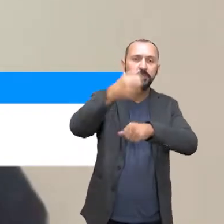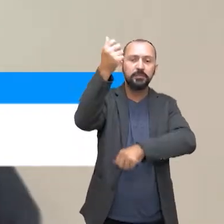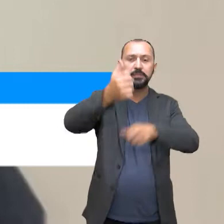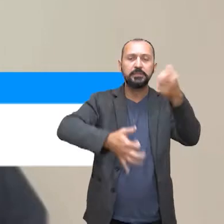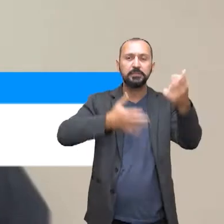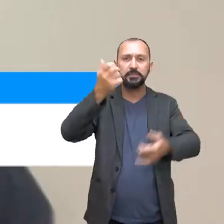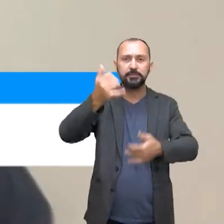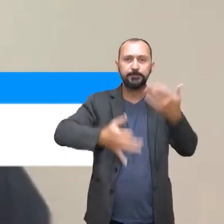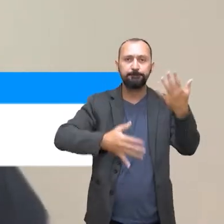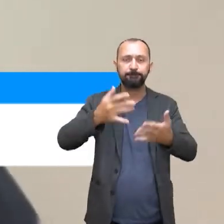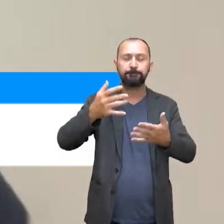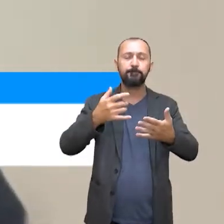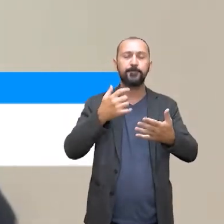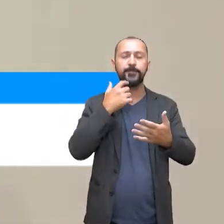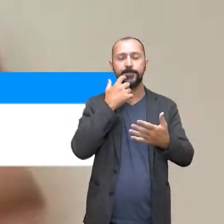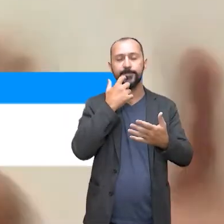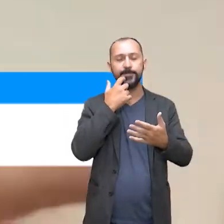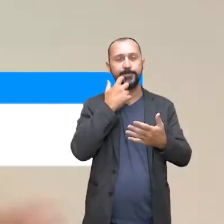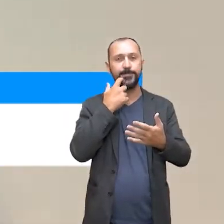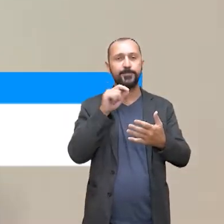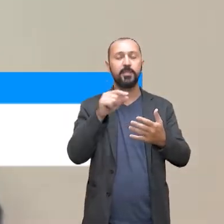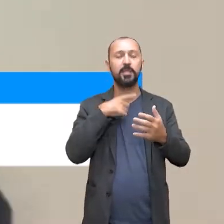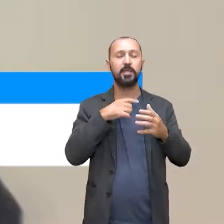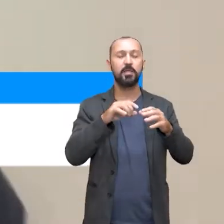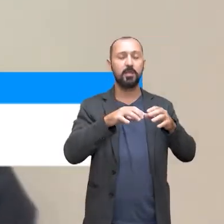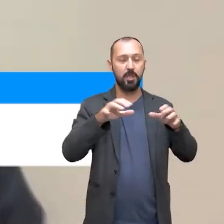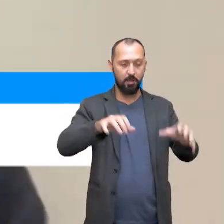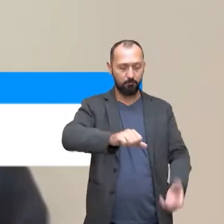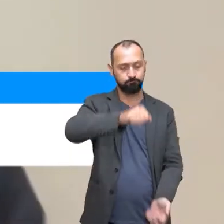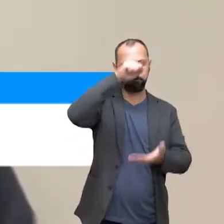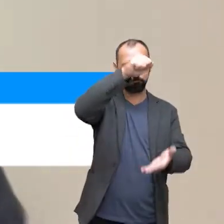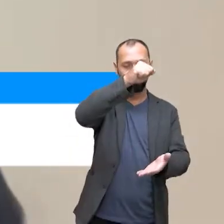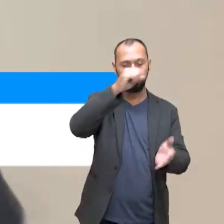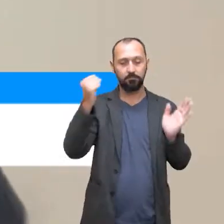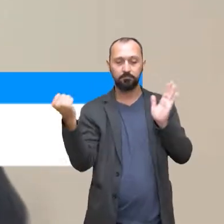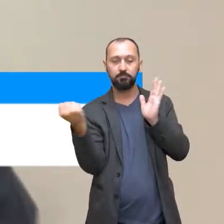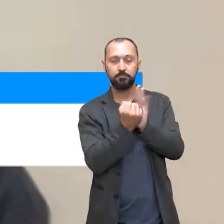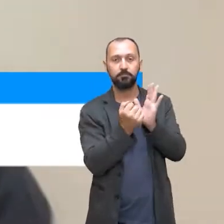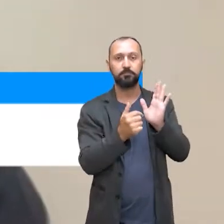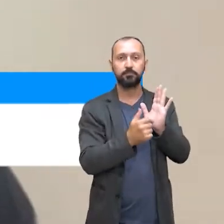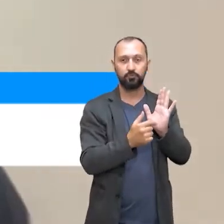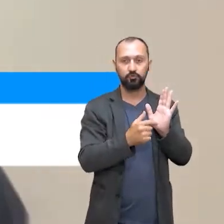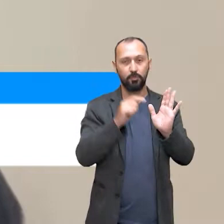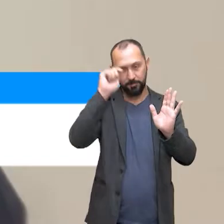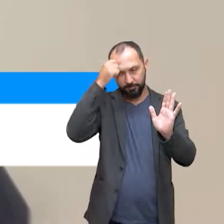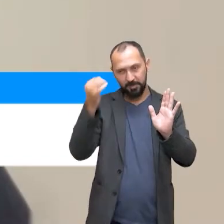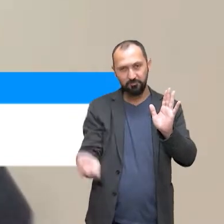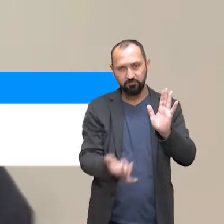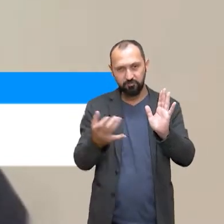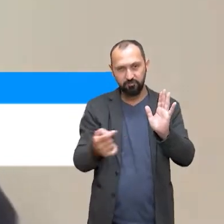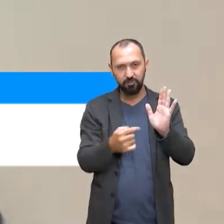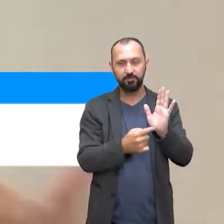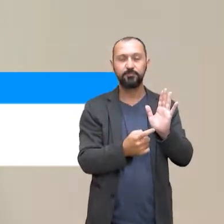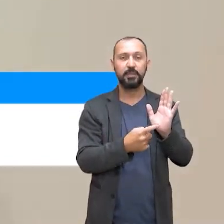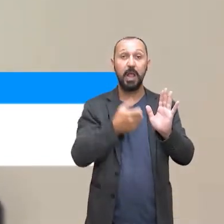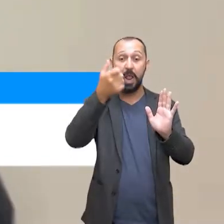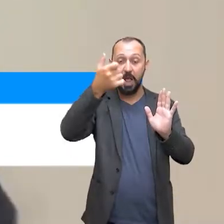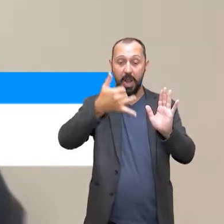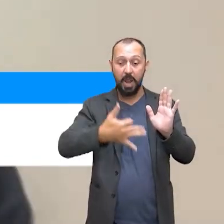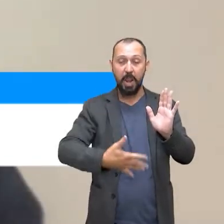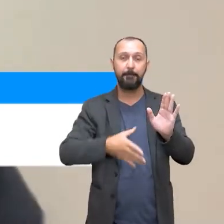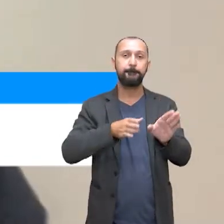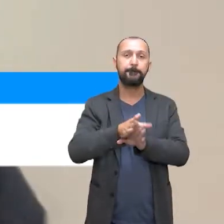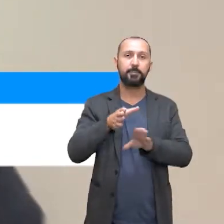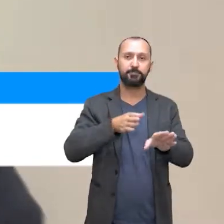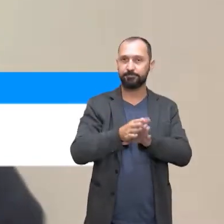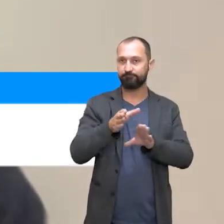população explicações e, estando no rótulo, na embalagem do carvão,